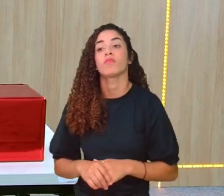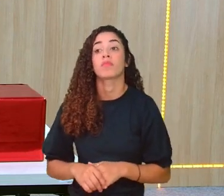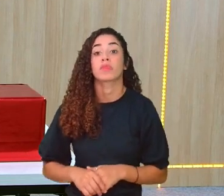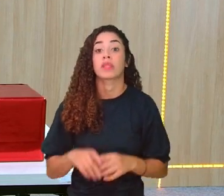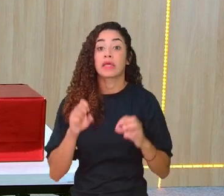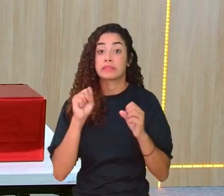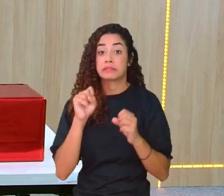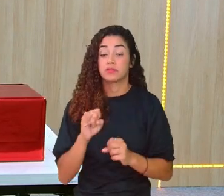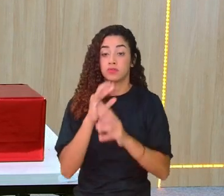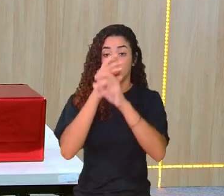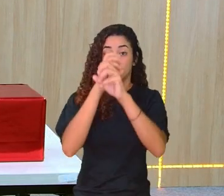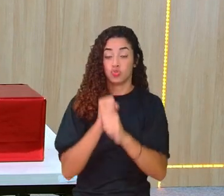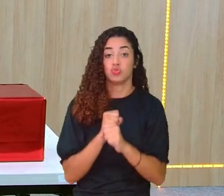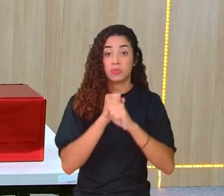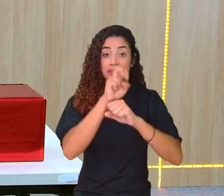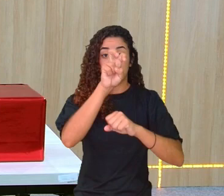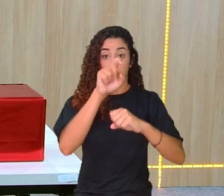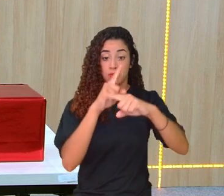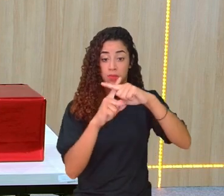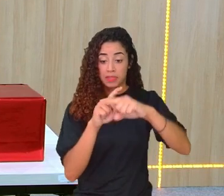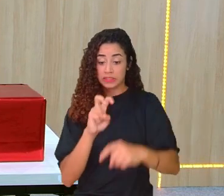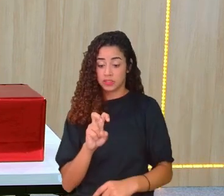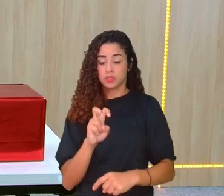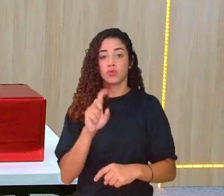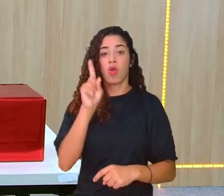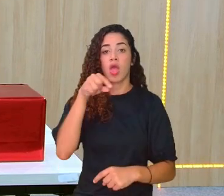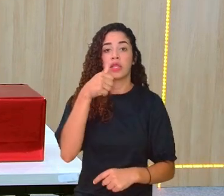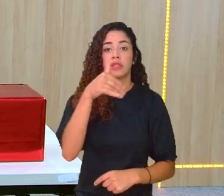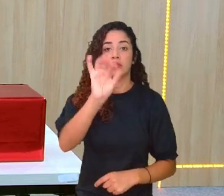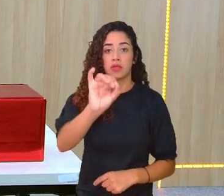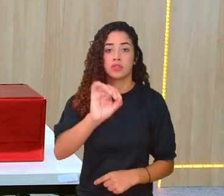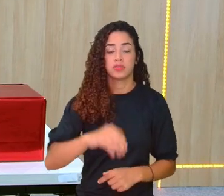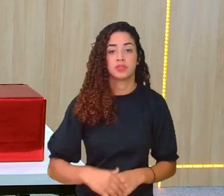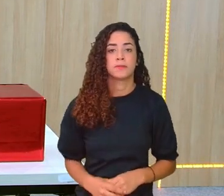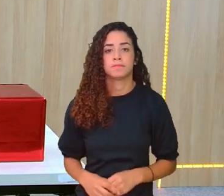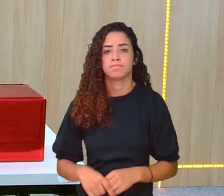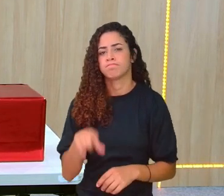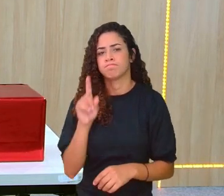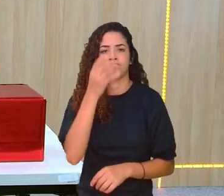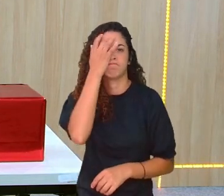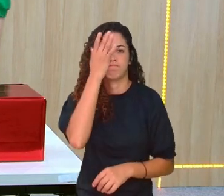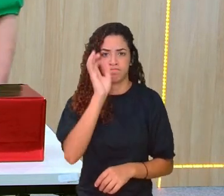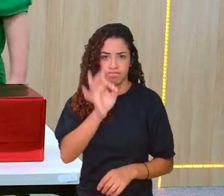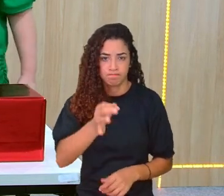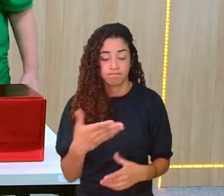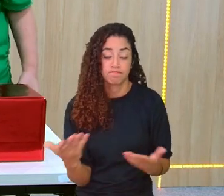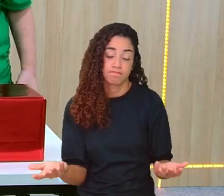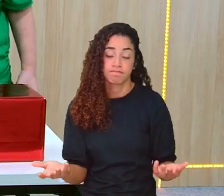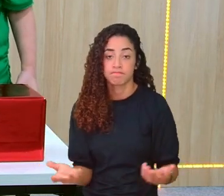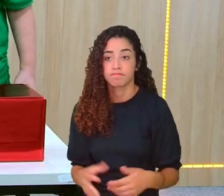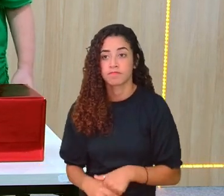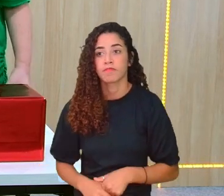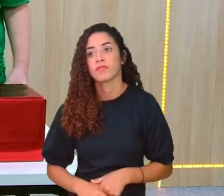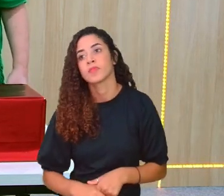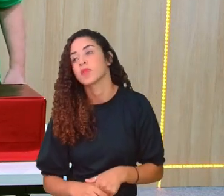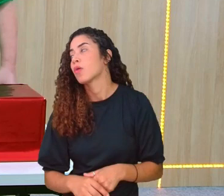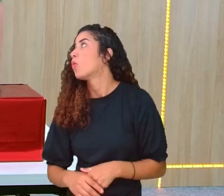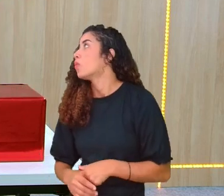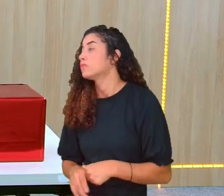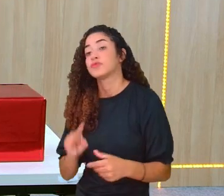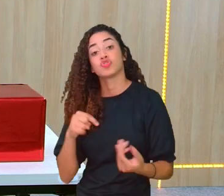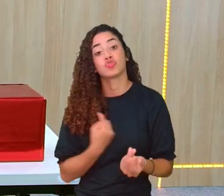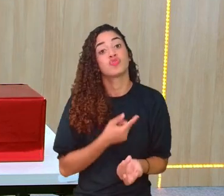eu somar 5 mais 5, eu tenho 10. E essa conta você faz com facilidade. Tá aqui. A gente já